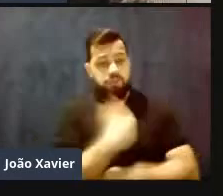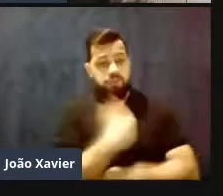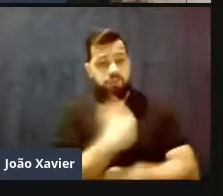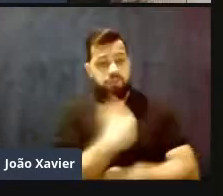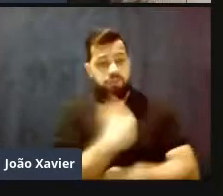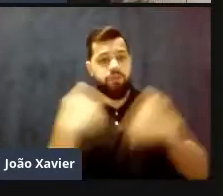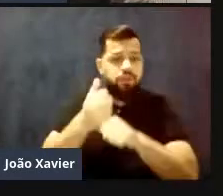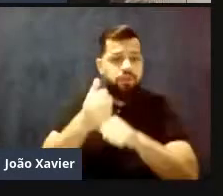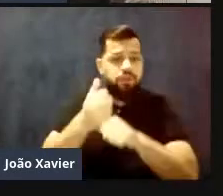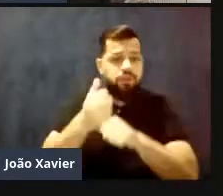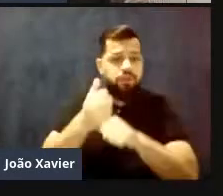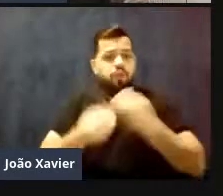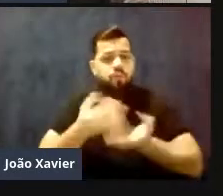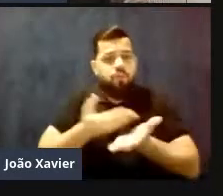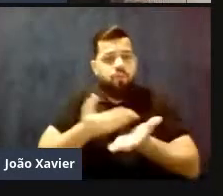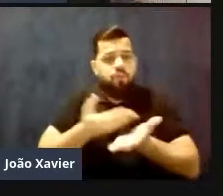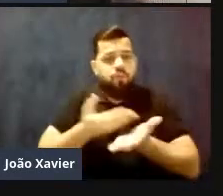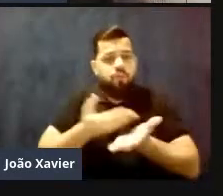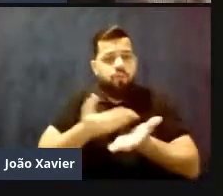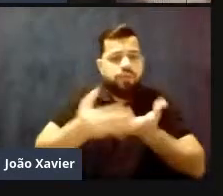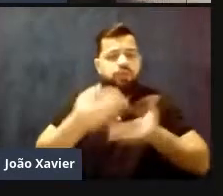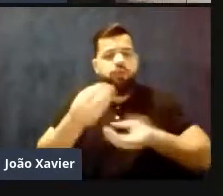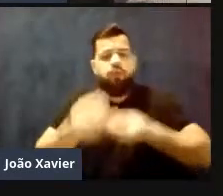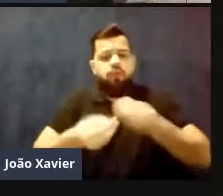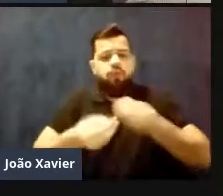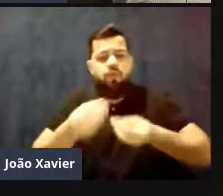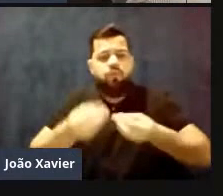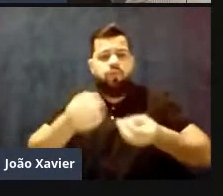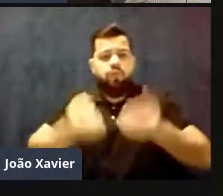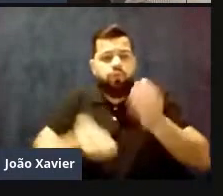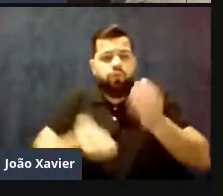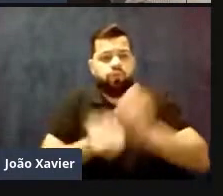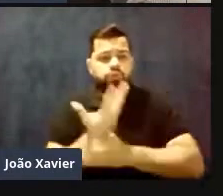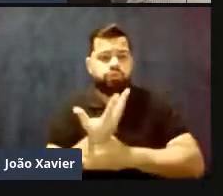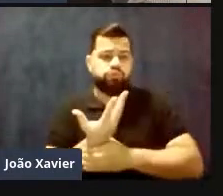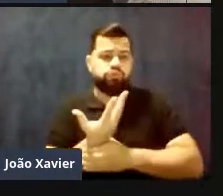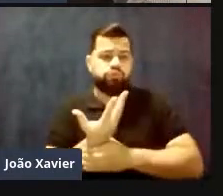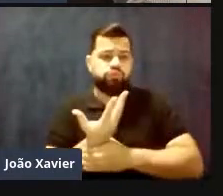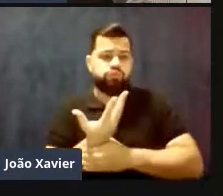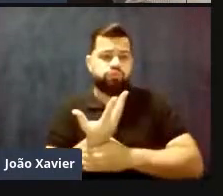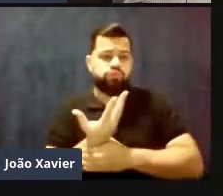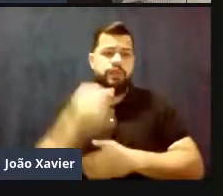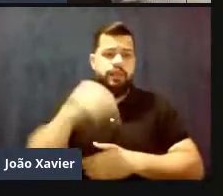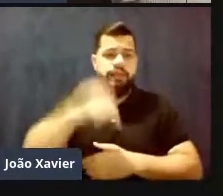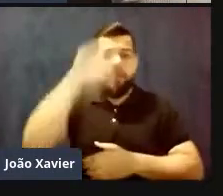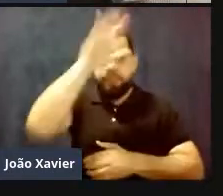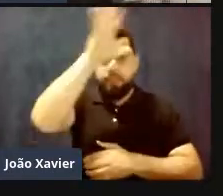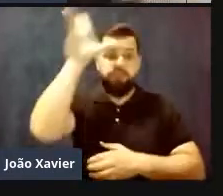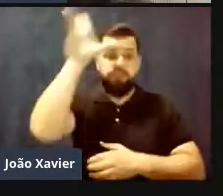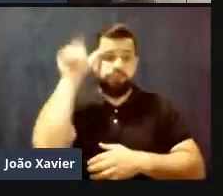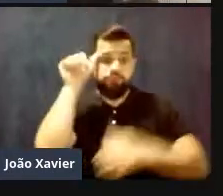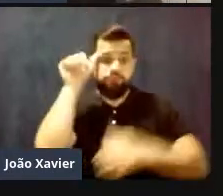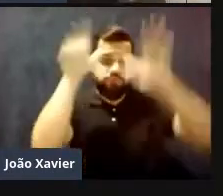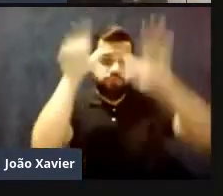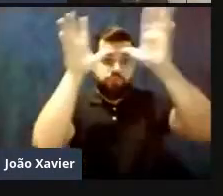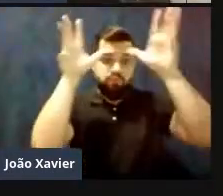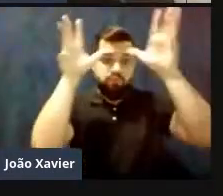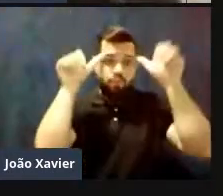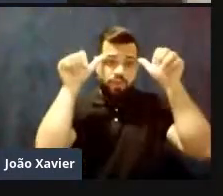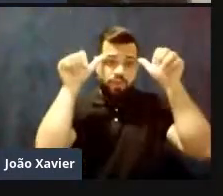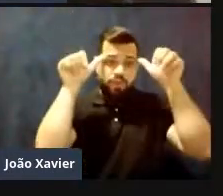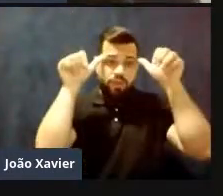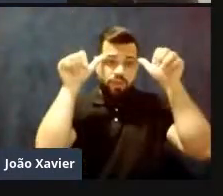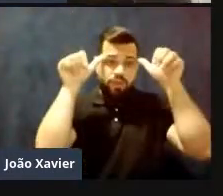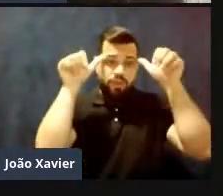chegamos, como que isso veio parar na Amazônia Ocidental brasileira, no Acre e em Rio Branco, né? Quando a gente vai fazer e puxar o histórico acerca